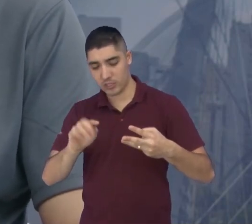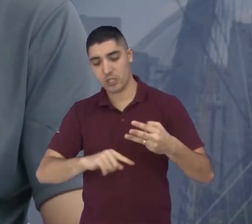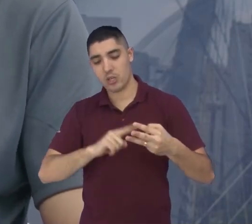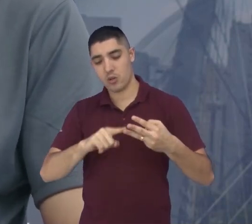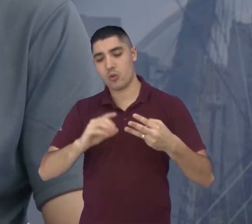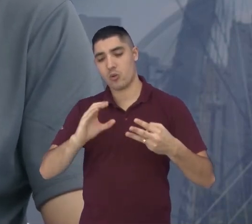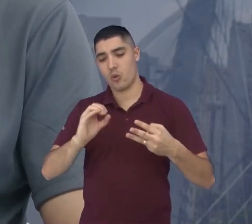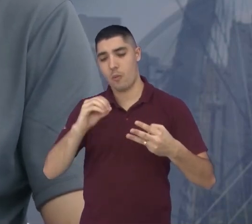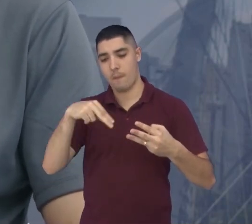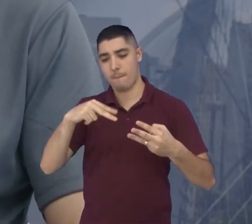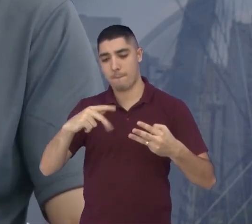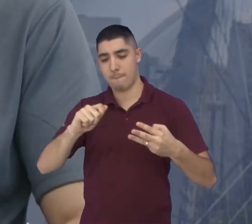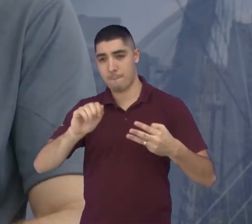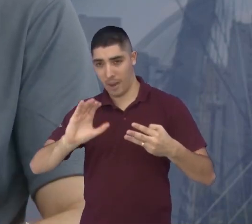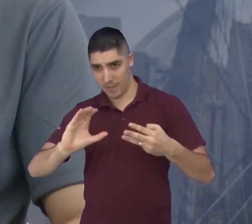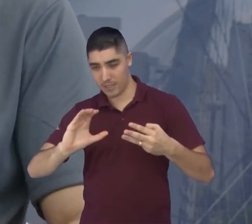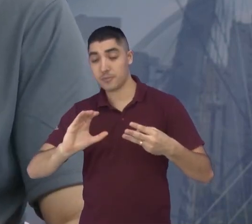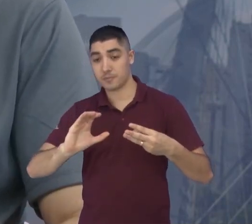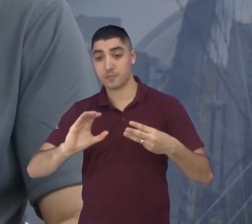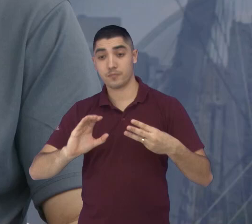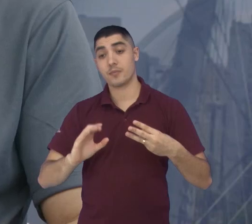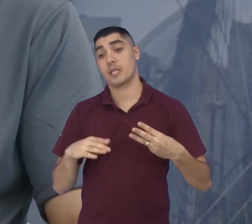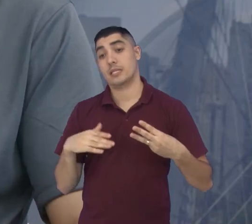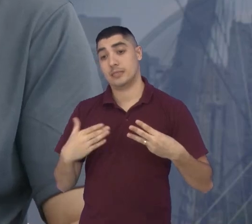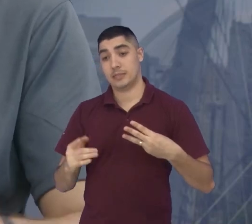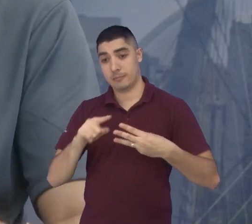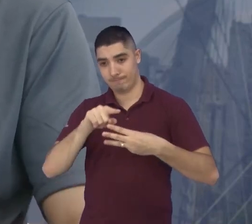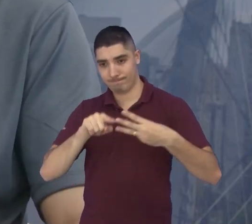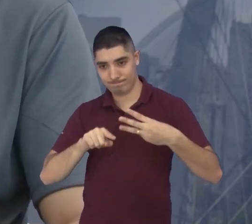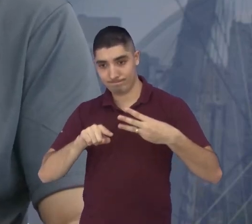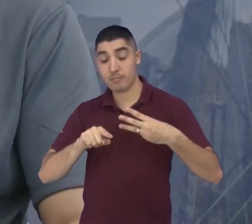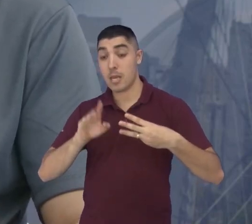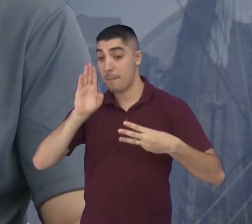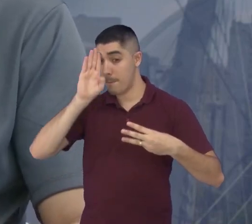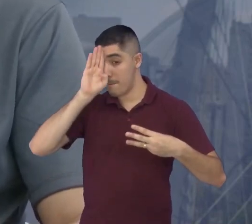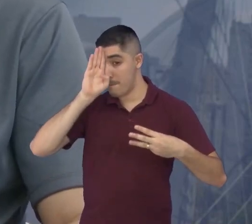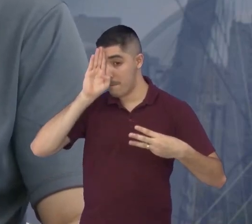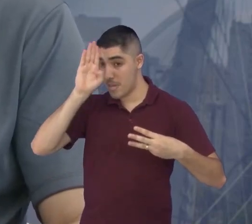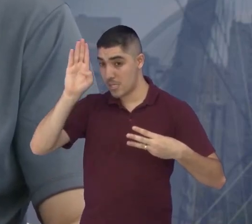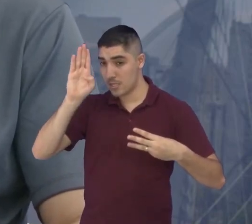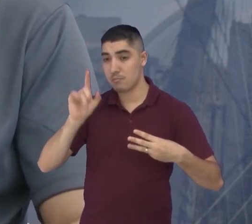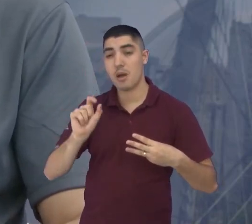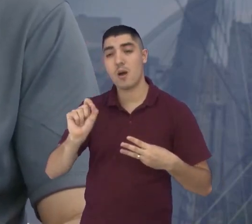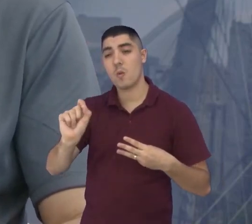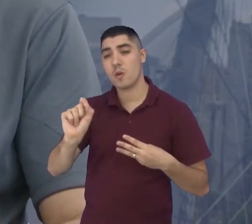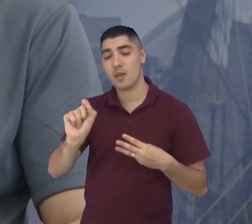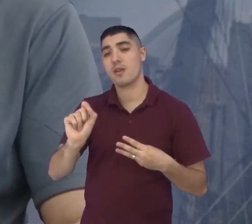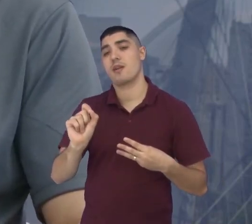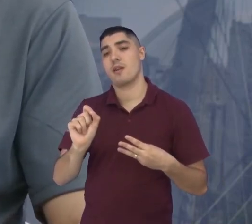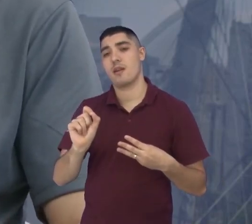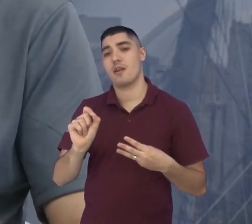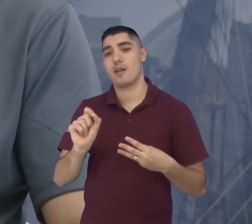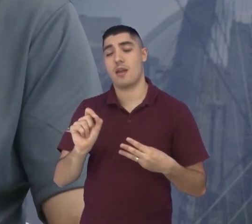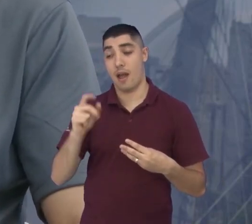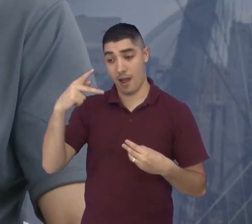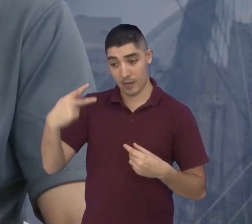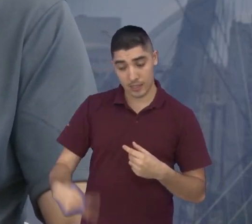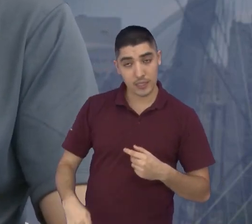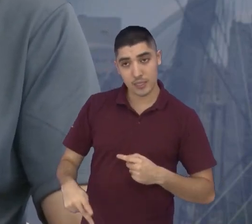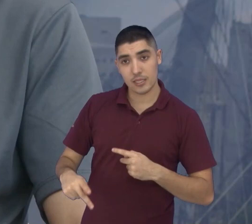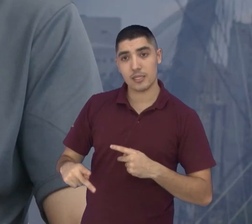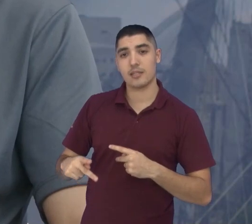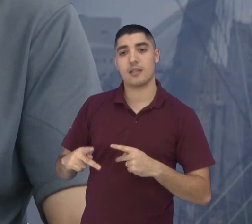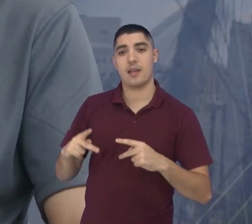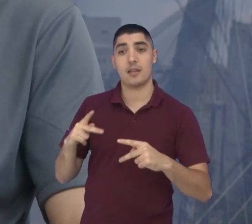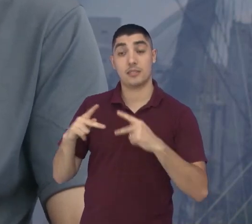né? Principalmente quando nós temos na cidade elementos com esse grau